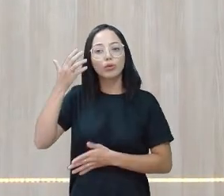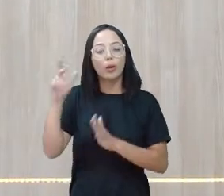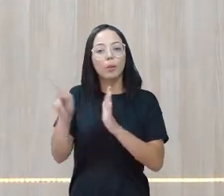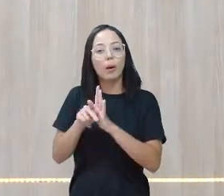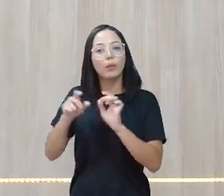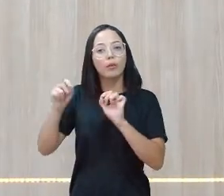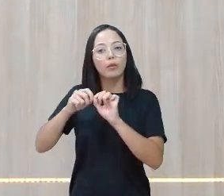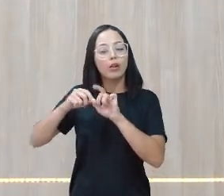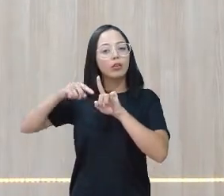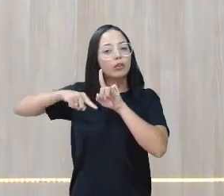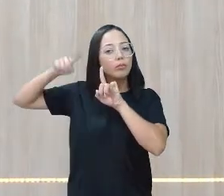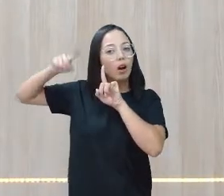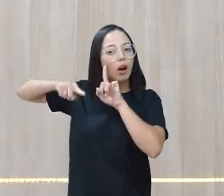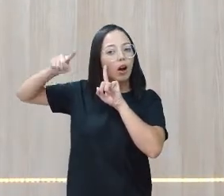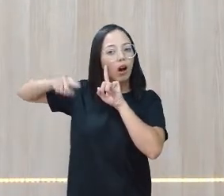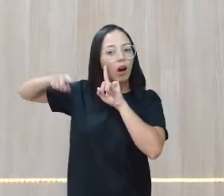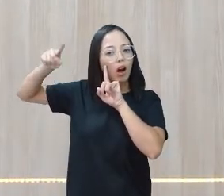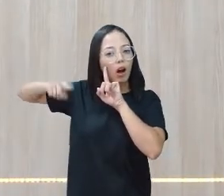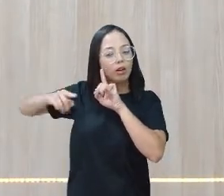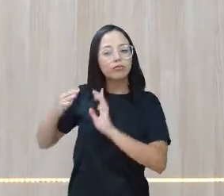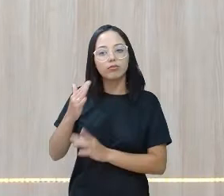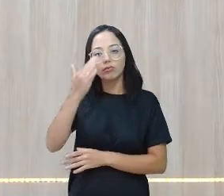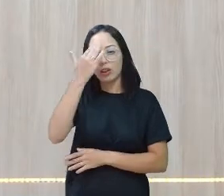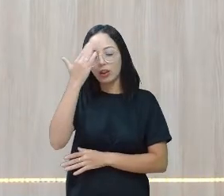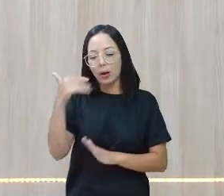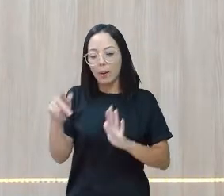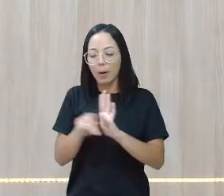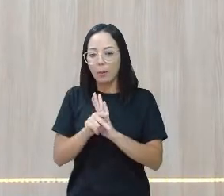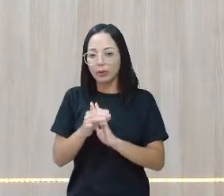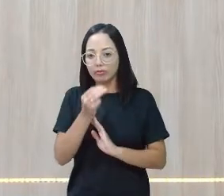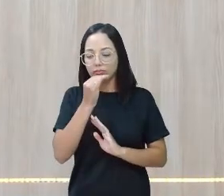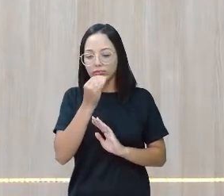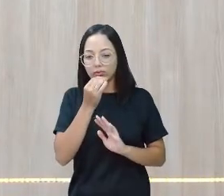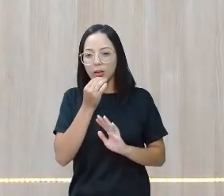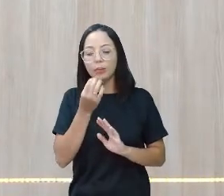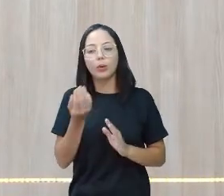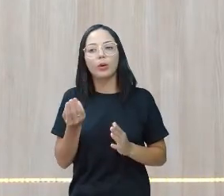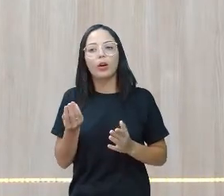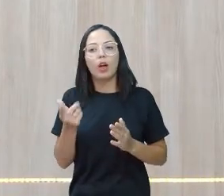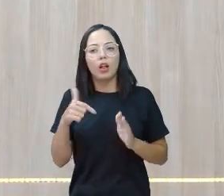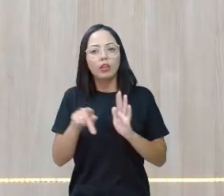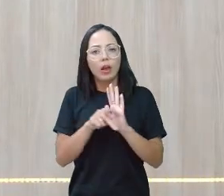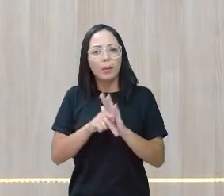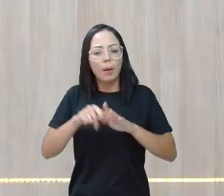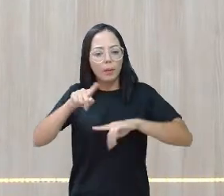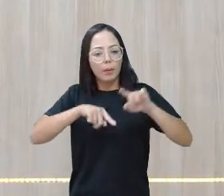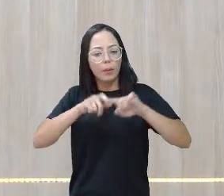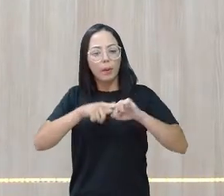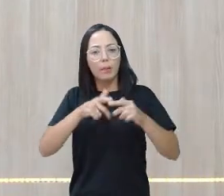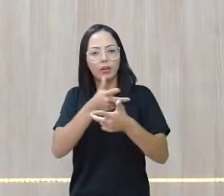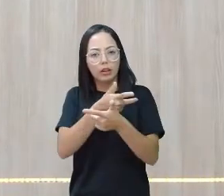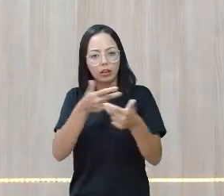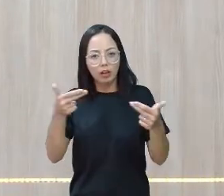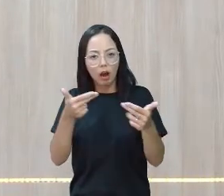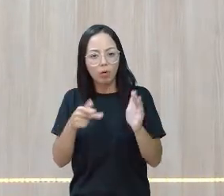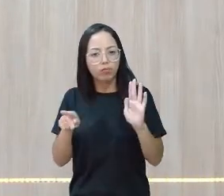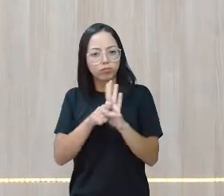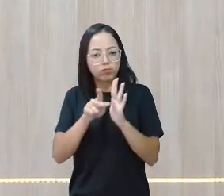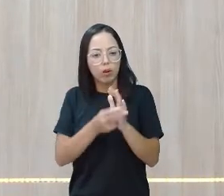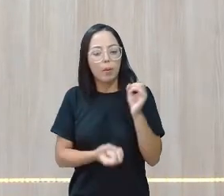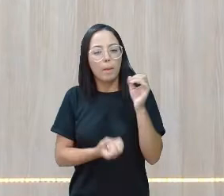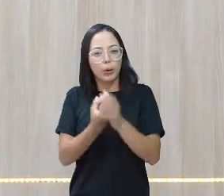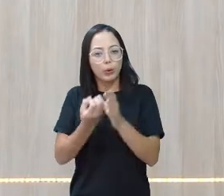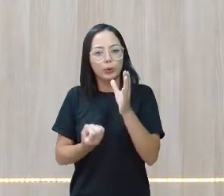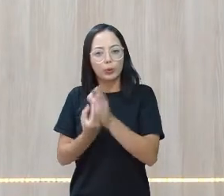ondas sonoras, né? E elas são mecânicas, ou seja, elas têm uma materialidade, né, na